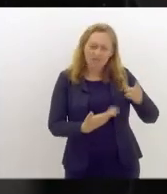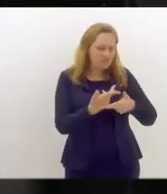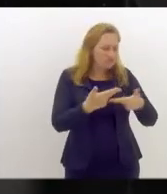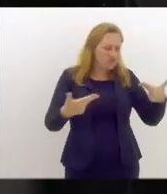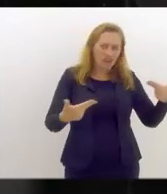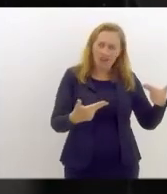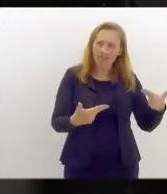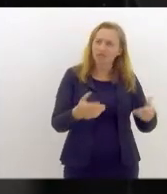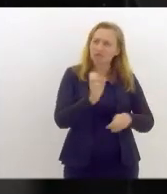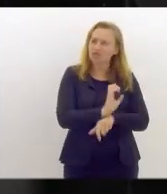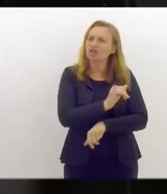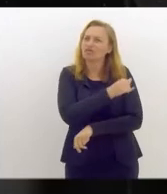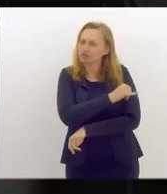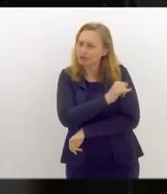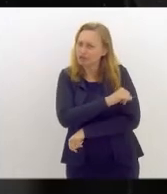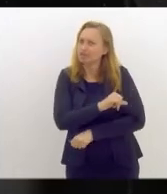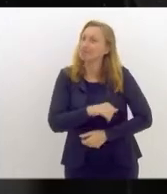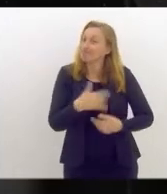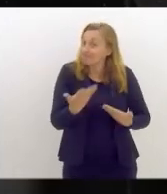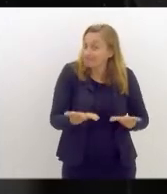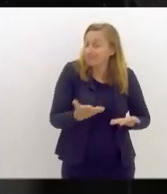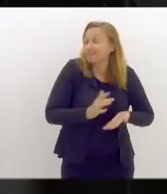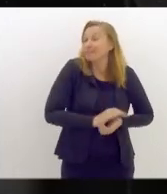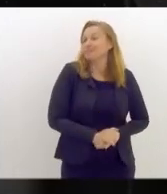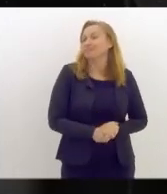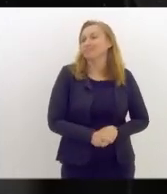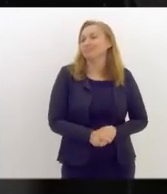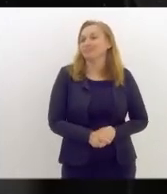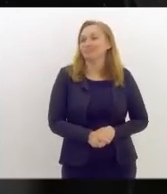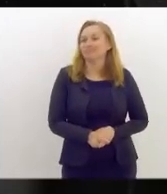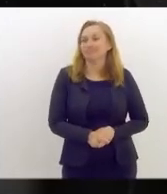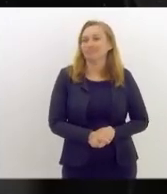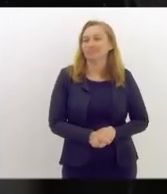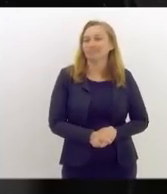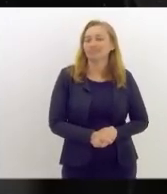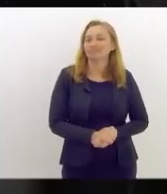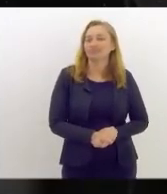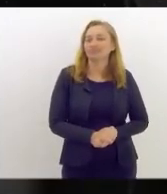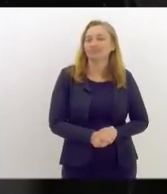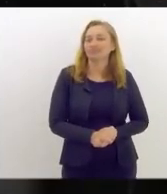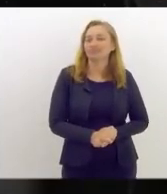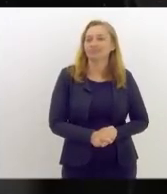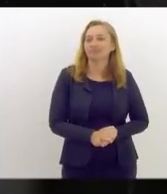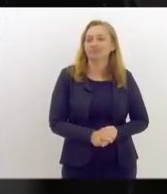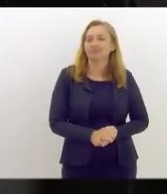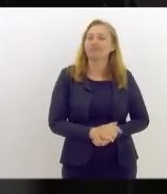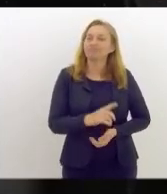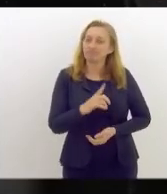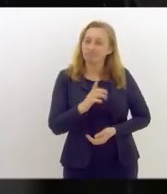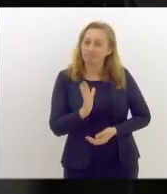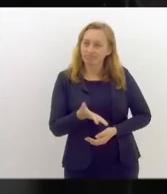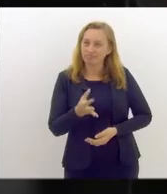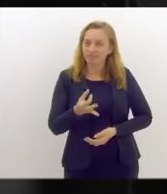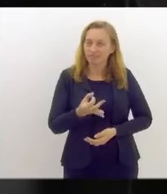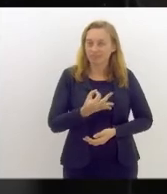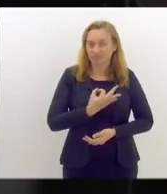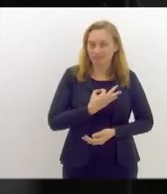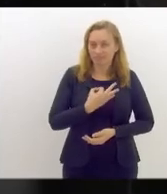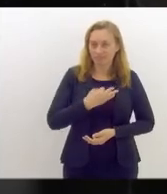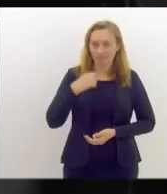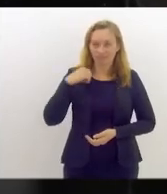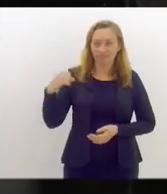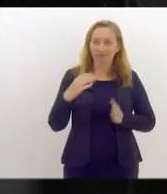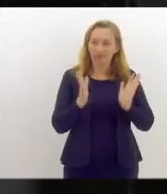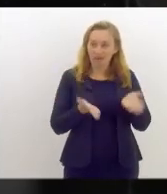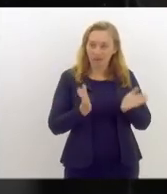do Estado do Rio de Janeiro né é referência já tem a medalha e agora recebe título